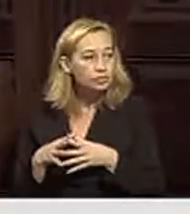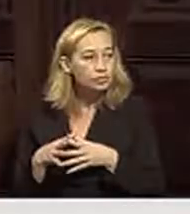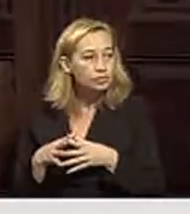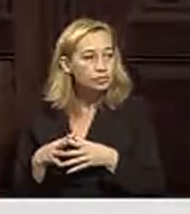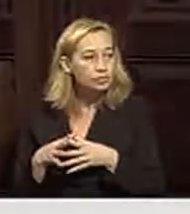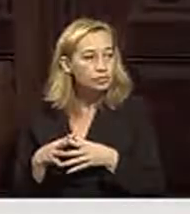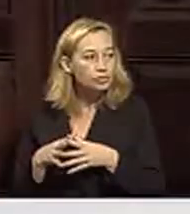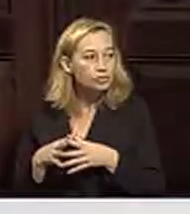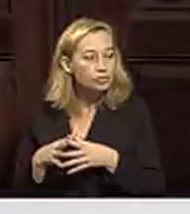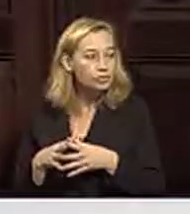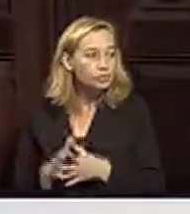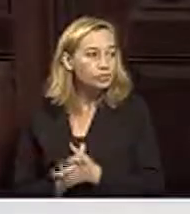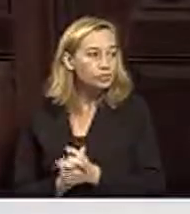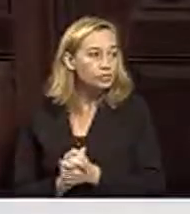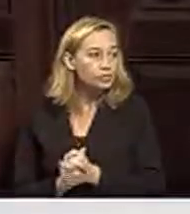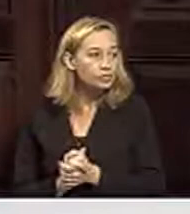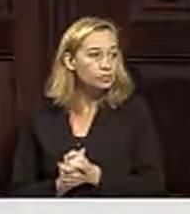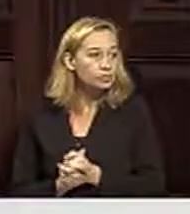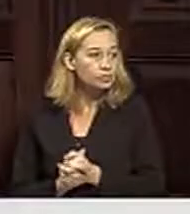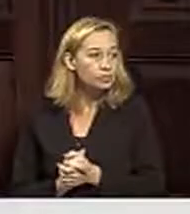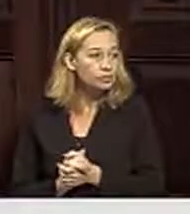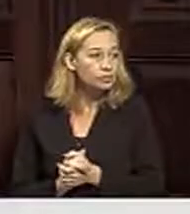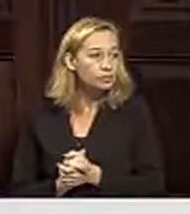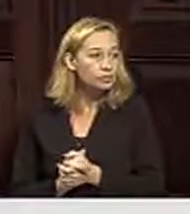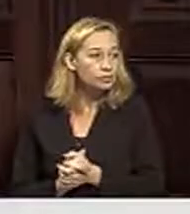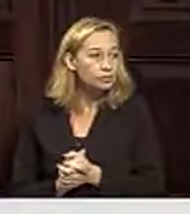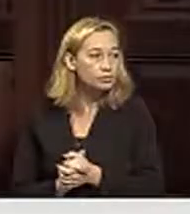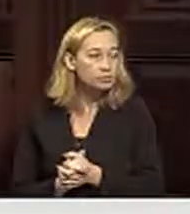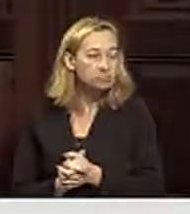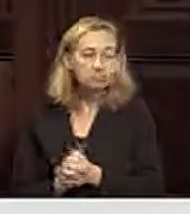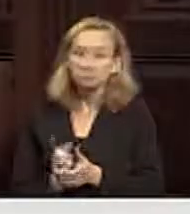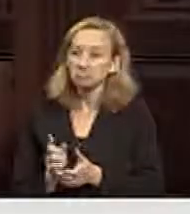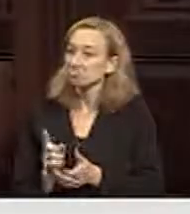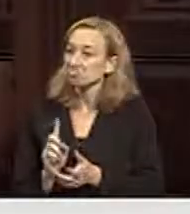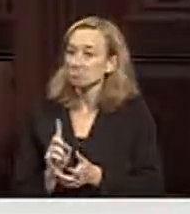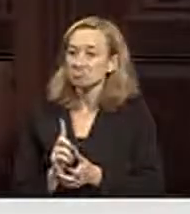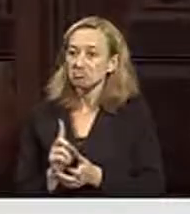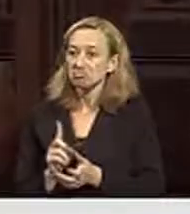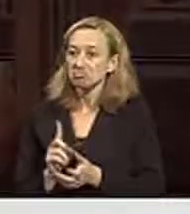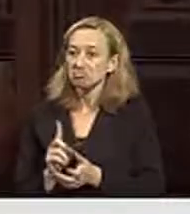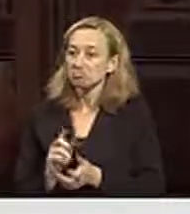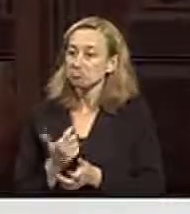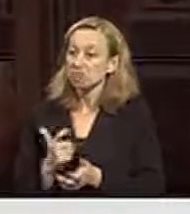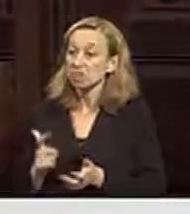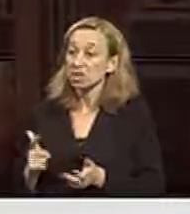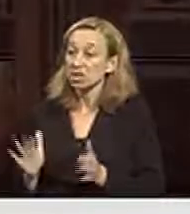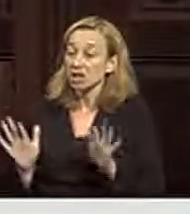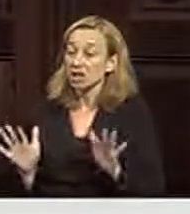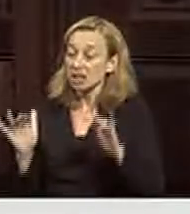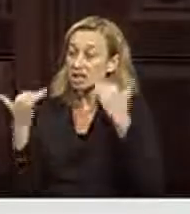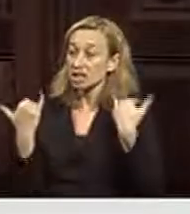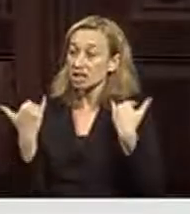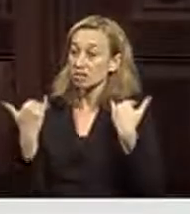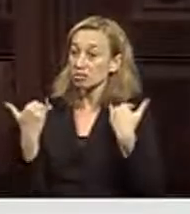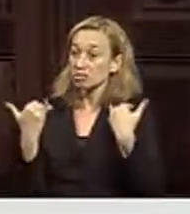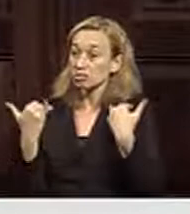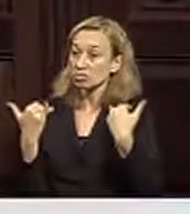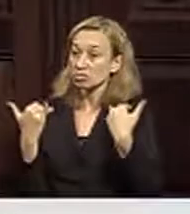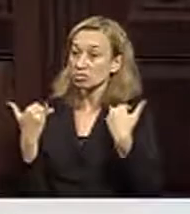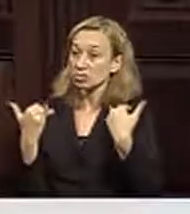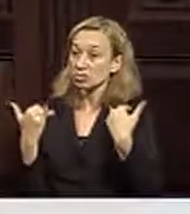não recebem a atenção devida não apenas do poder público,